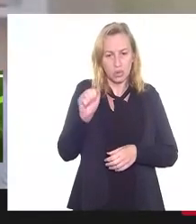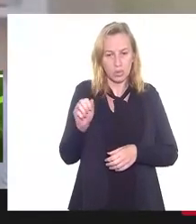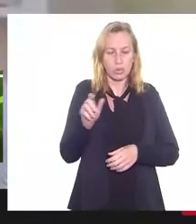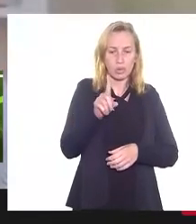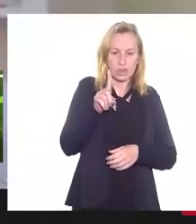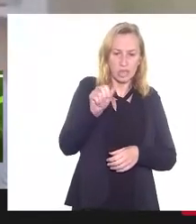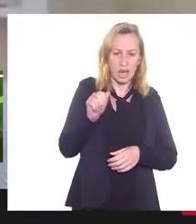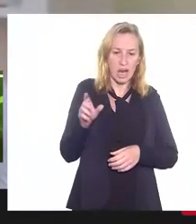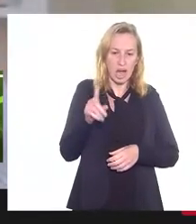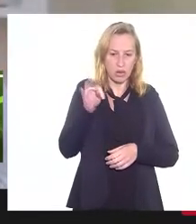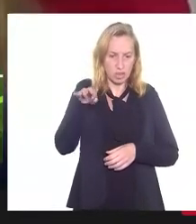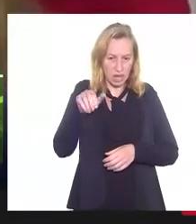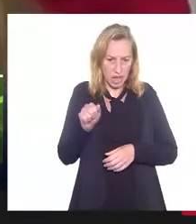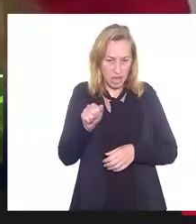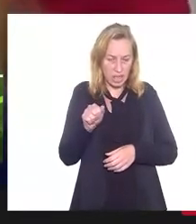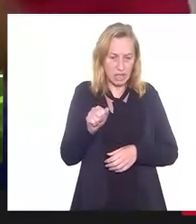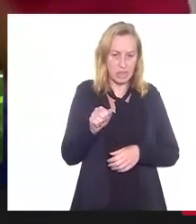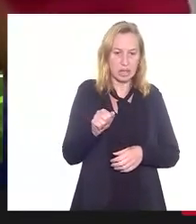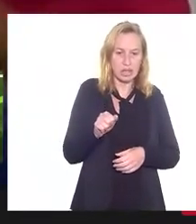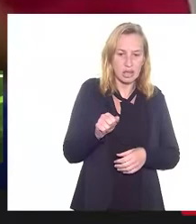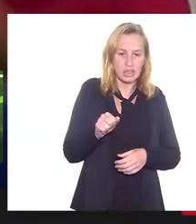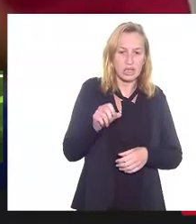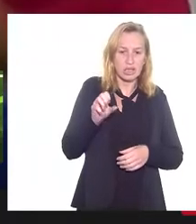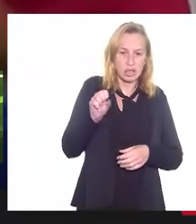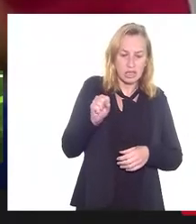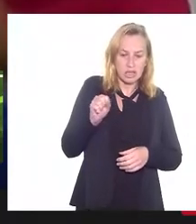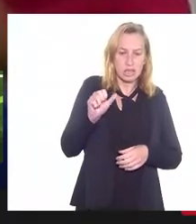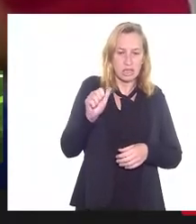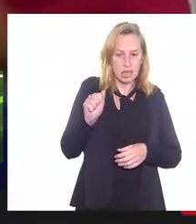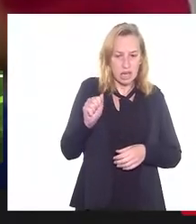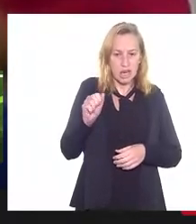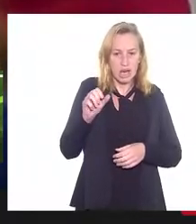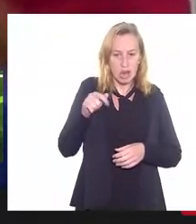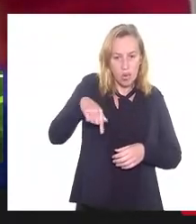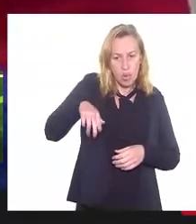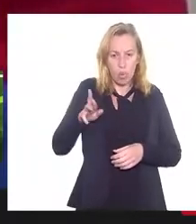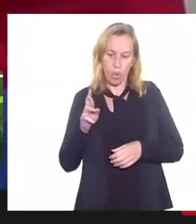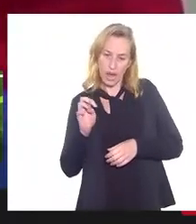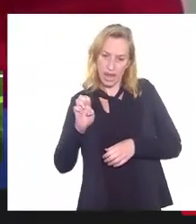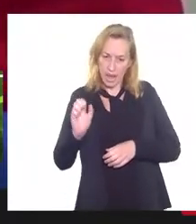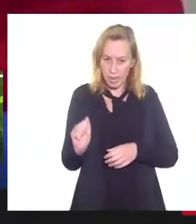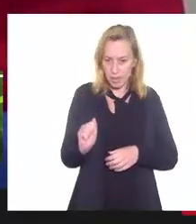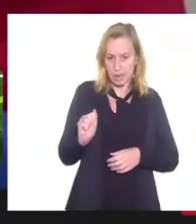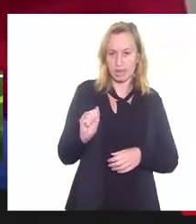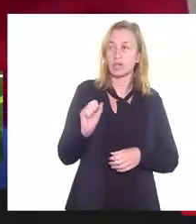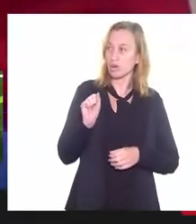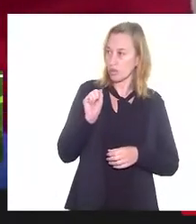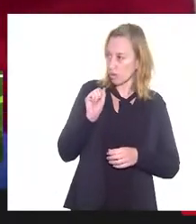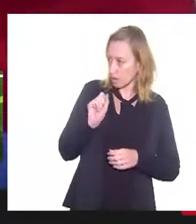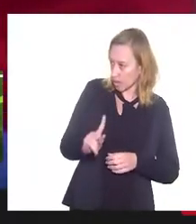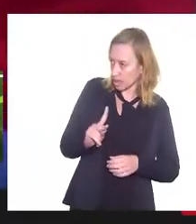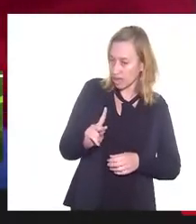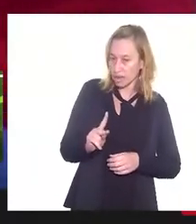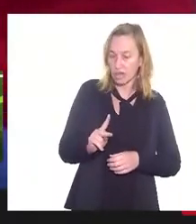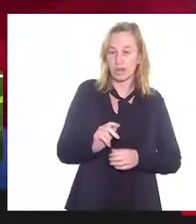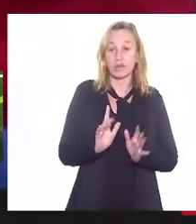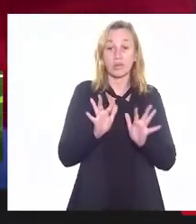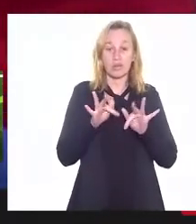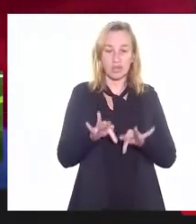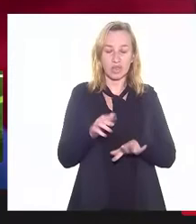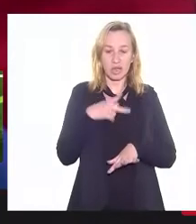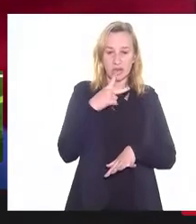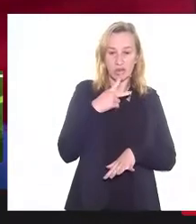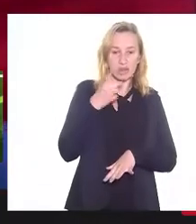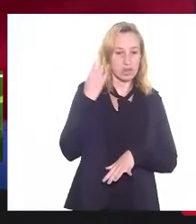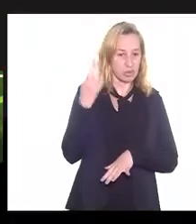secretária, Iguaba, Araguama e Saquarema. São esses Saquarema, sim. Perfeito. Então, para as considerações,